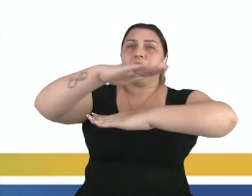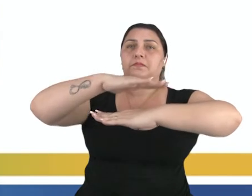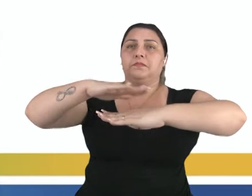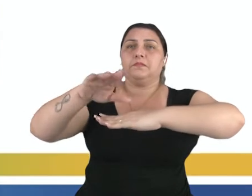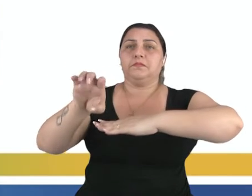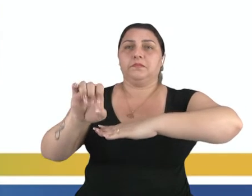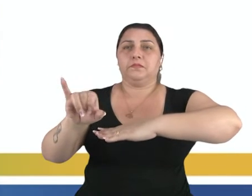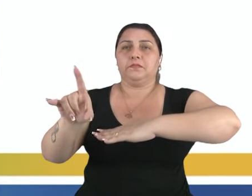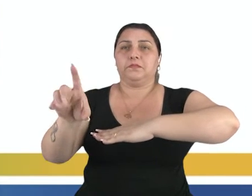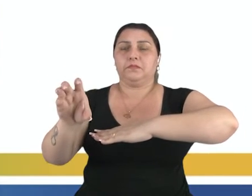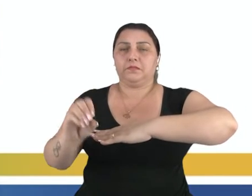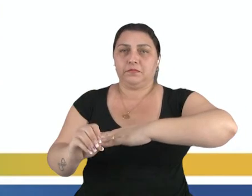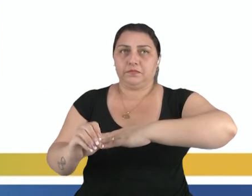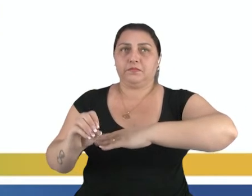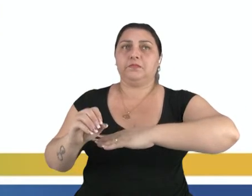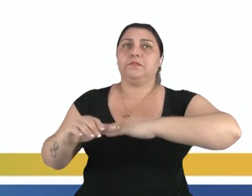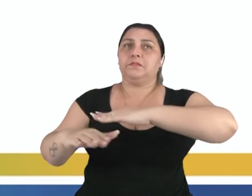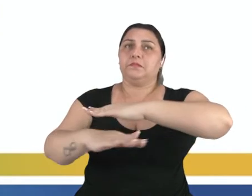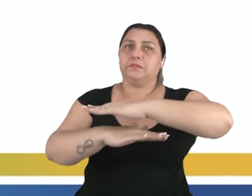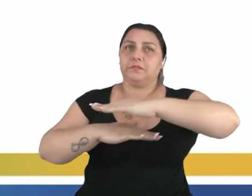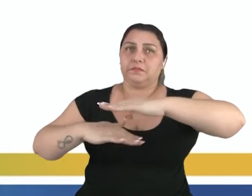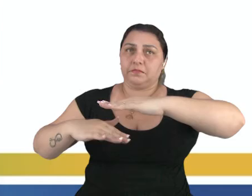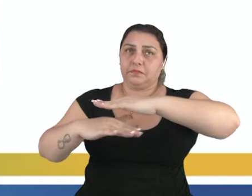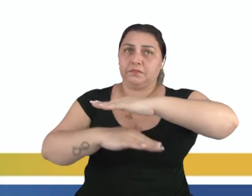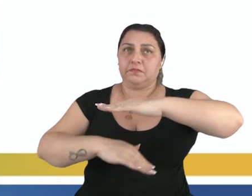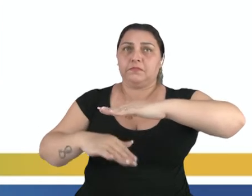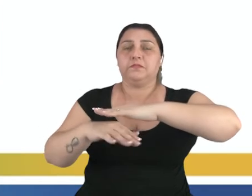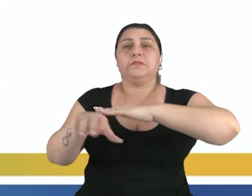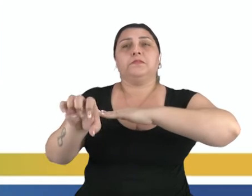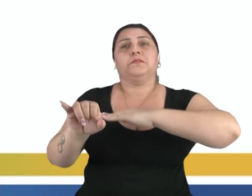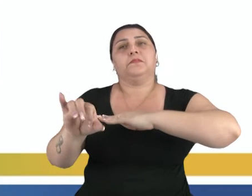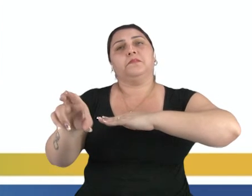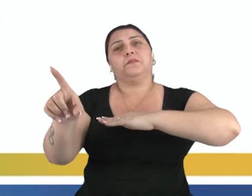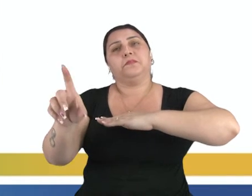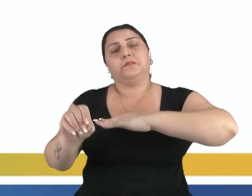números inteiros negativos. Tudo bem?